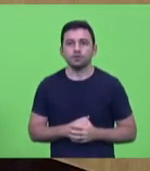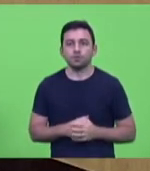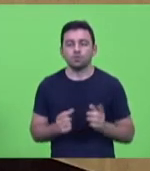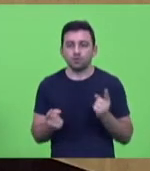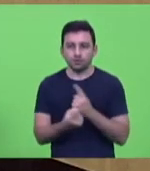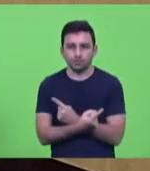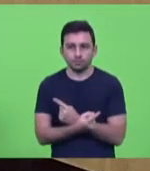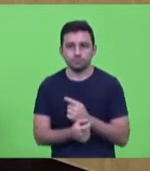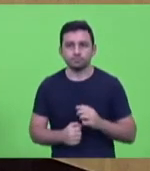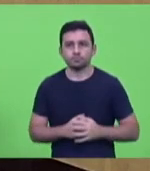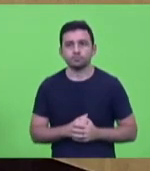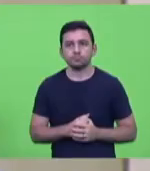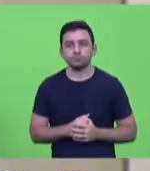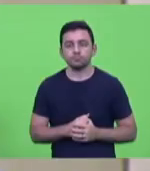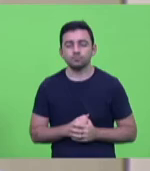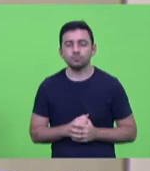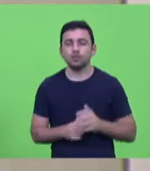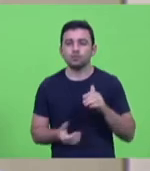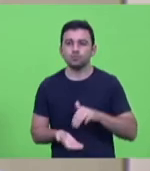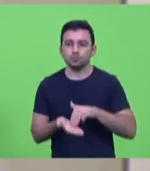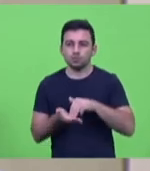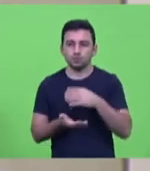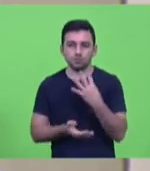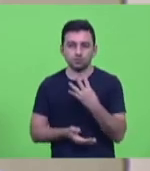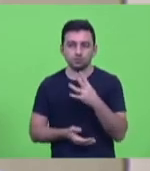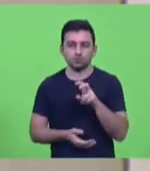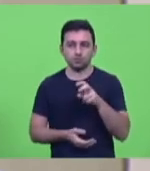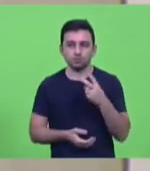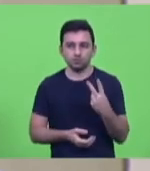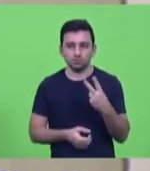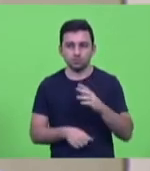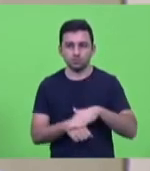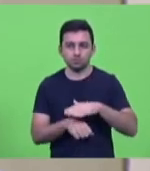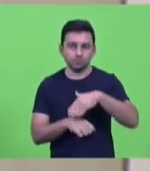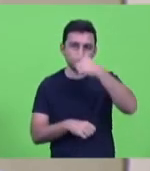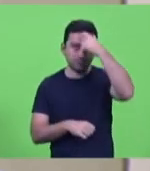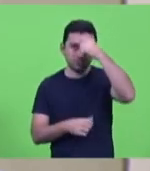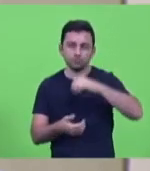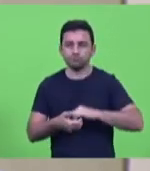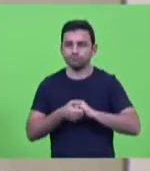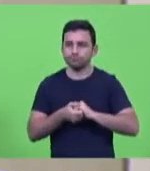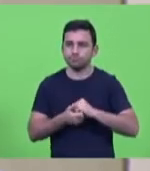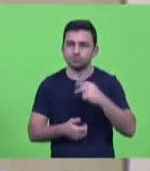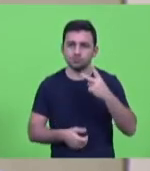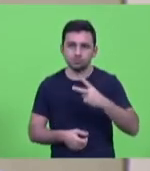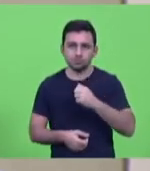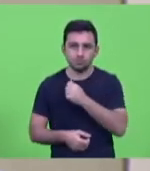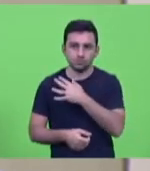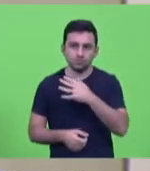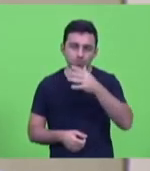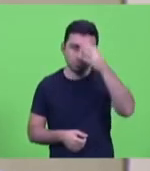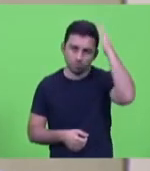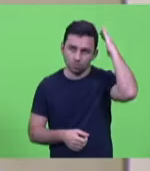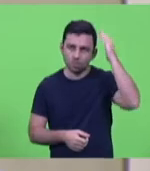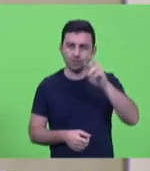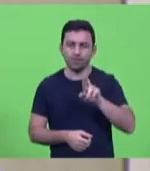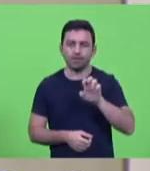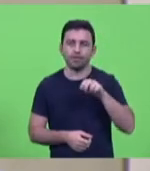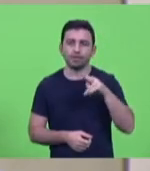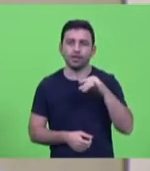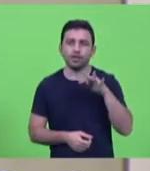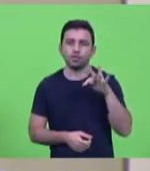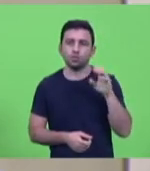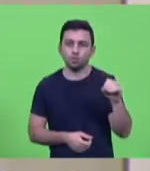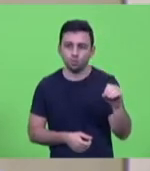caso. Moção 452, autoria, deputado Coronel Mocelin, cumprimentando o segundo sargento bombeiro militar Renato Rodrigues, o